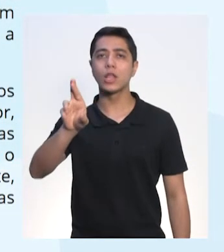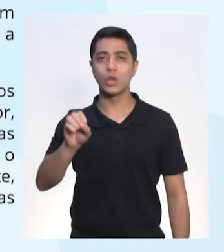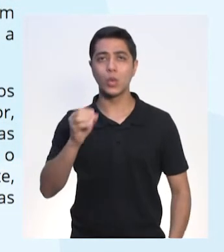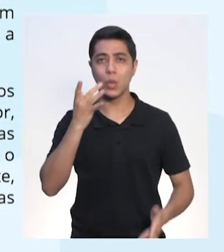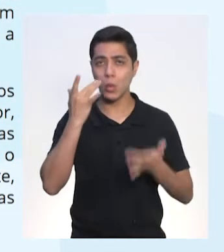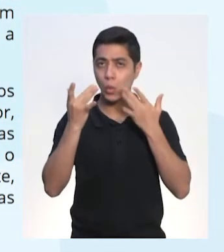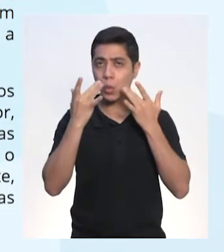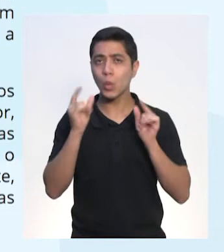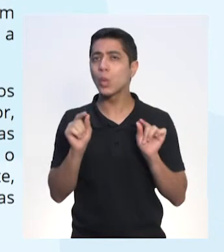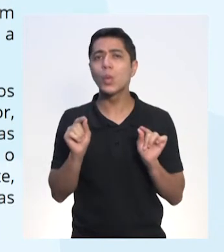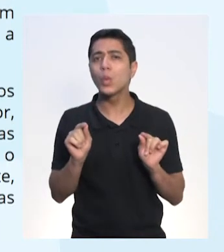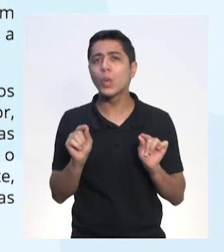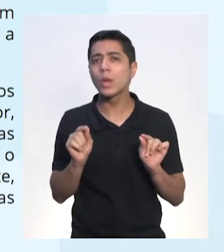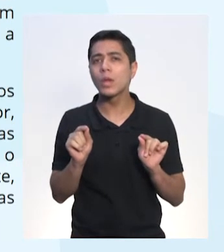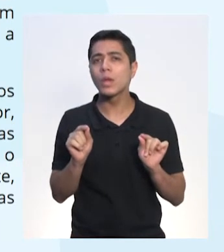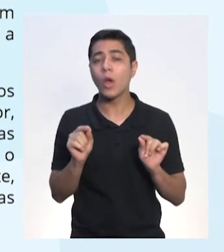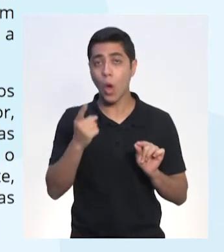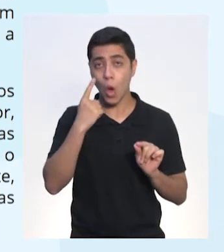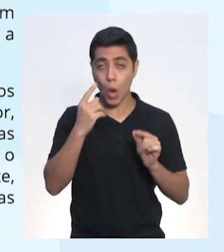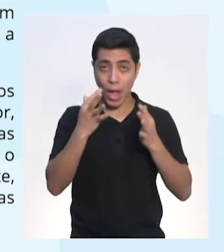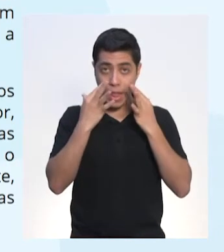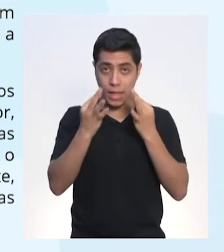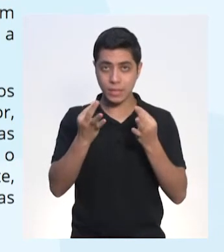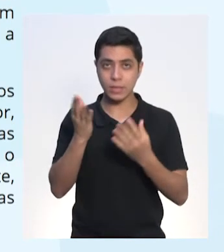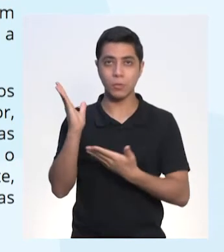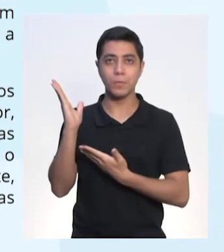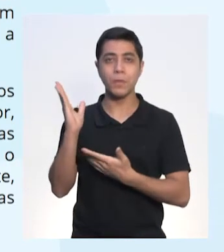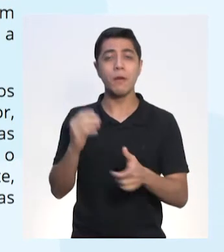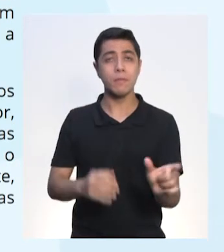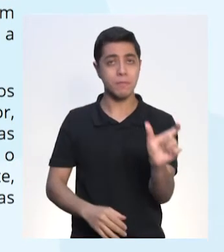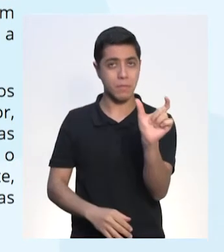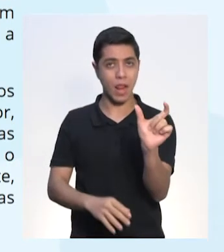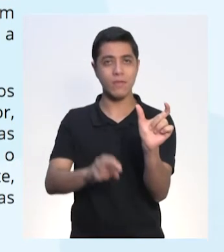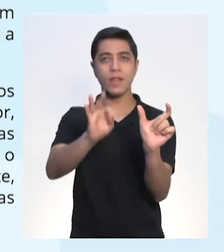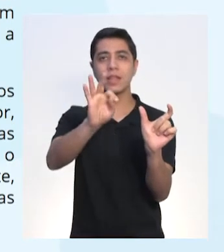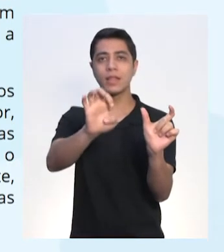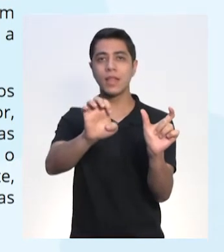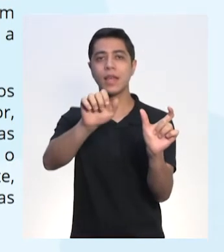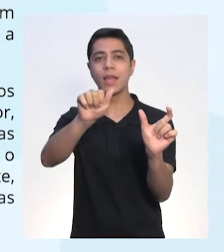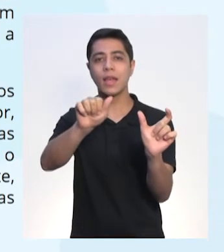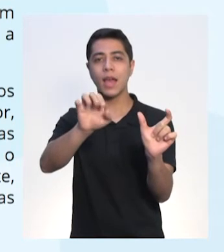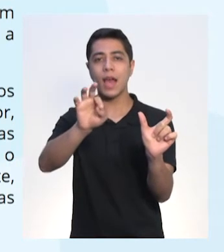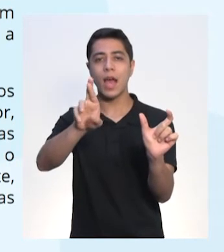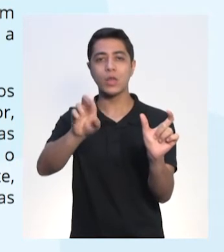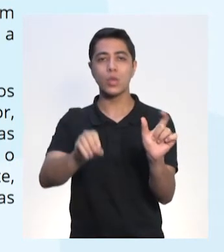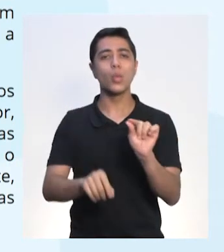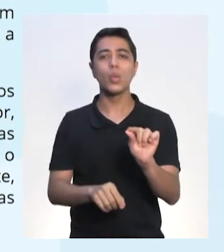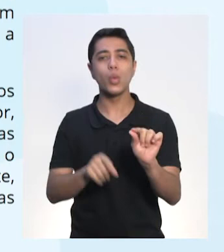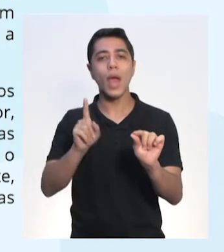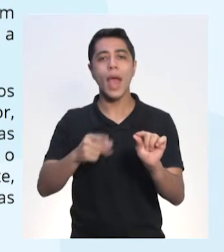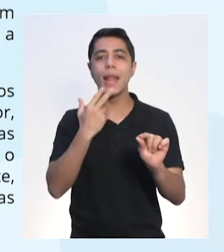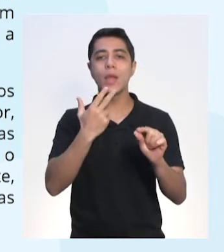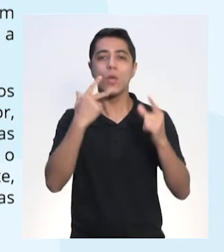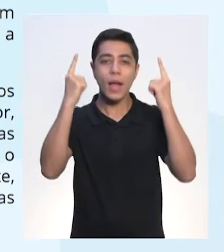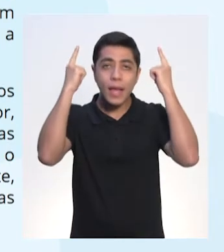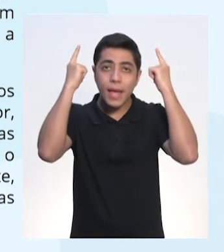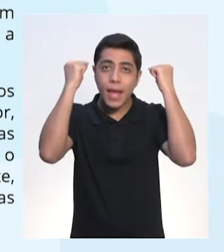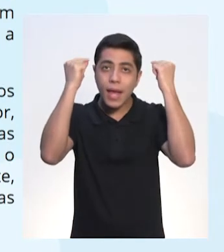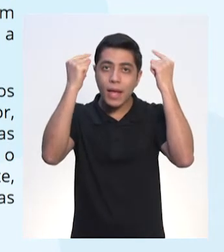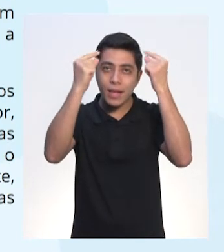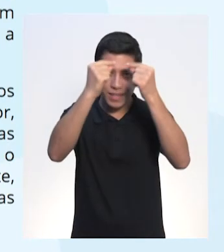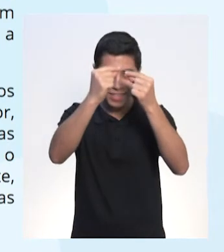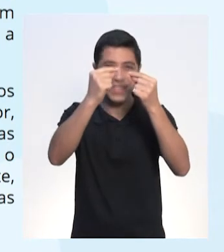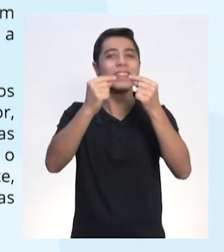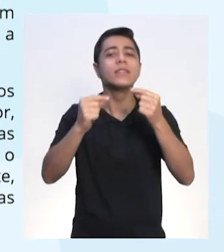é. Primeiro, teatro, o termo teatro. A palavra teatro deriva do grego teatron, que significava lugar de onde